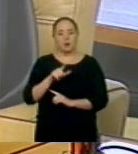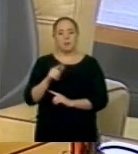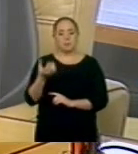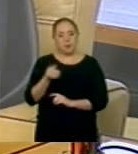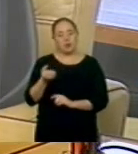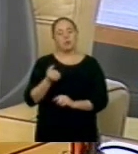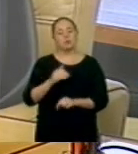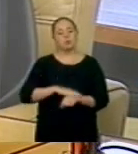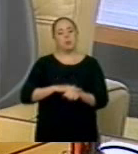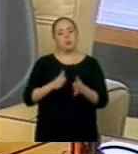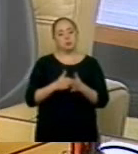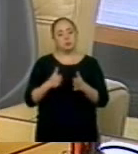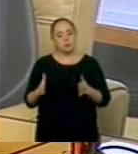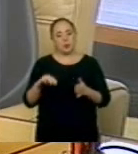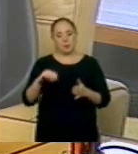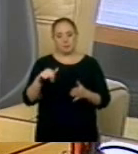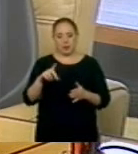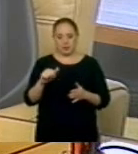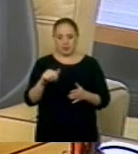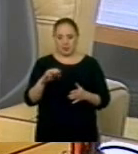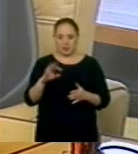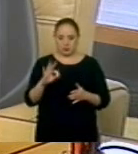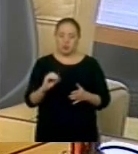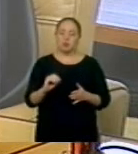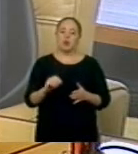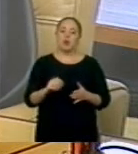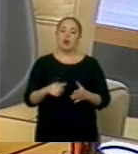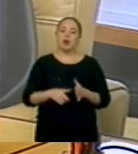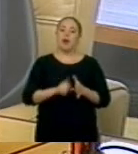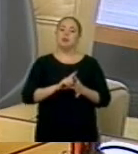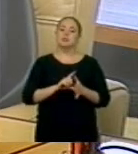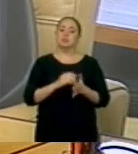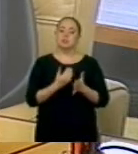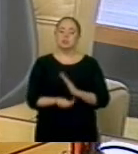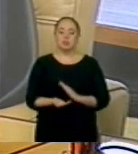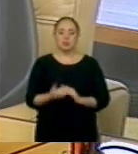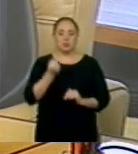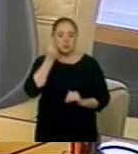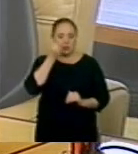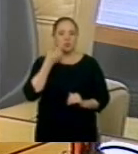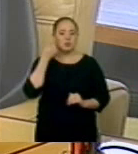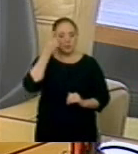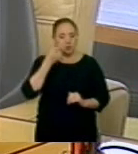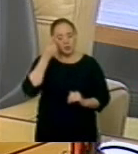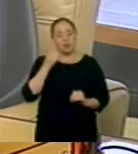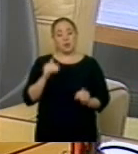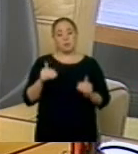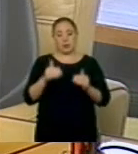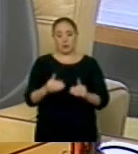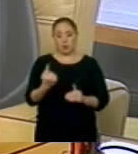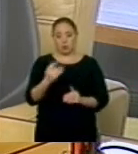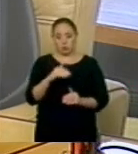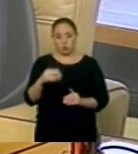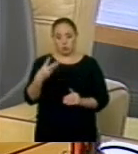durante o mandato e antes de consumada a ausência do congressista a um terço das sessões ordinárias da Casa Legislativa